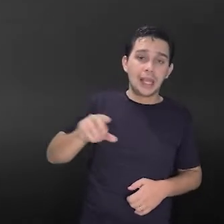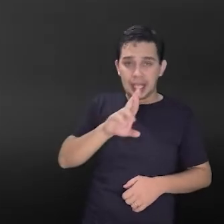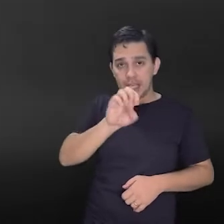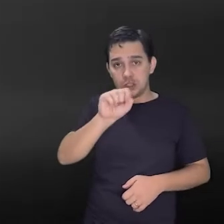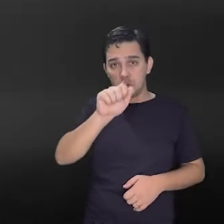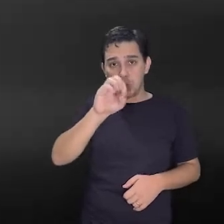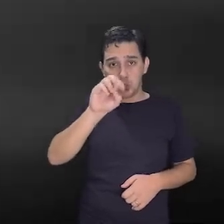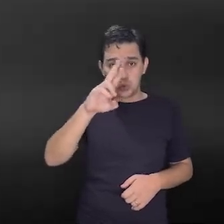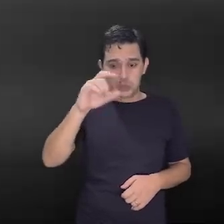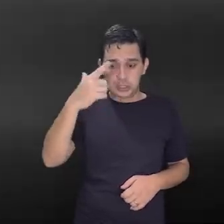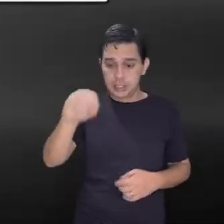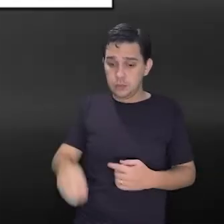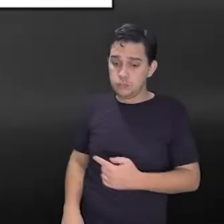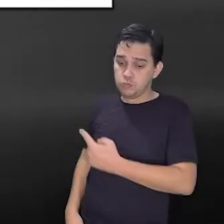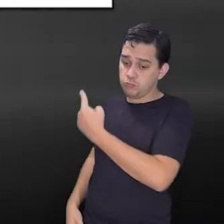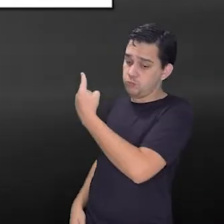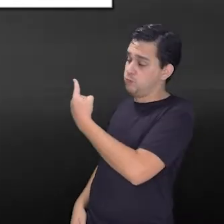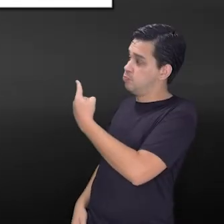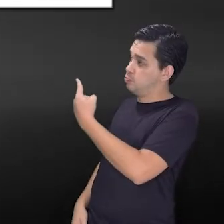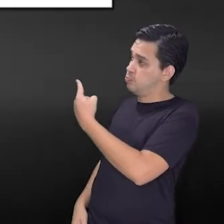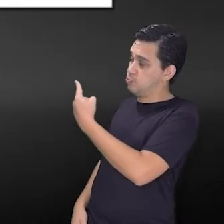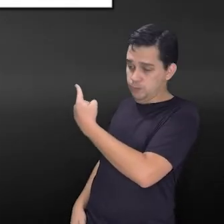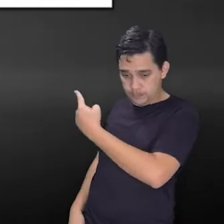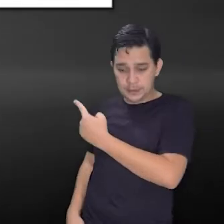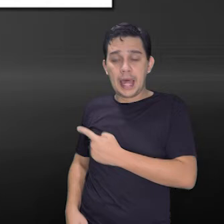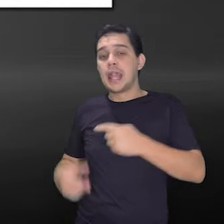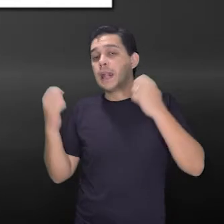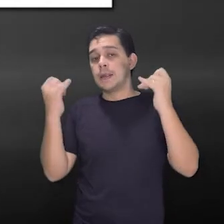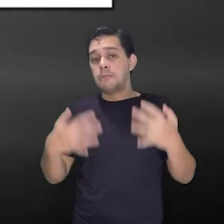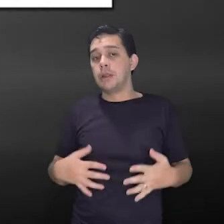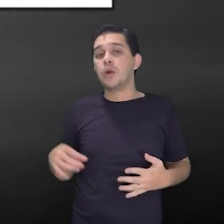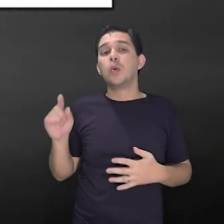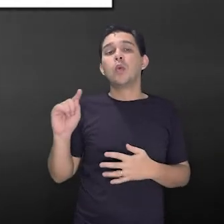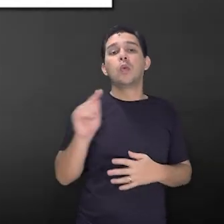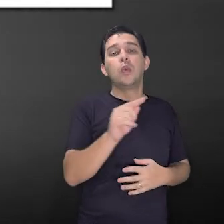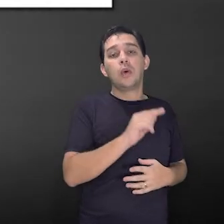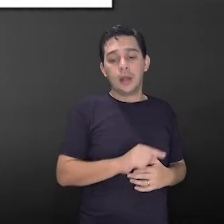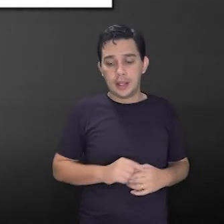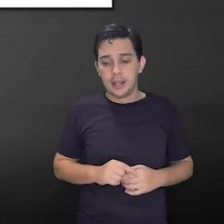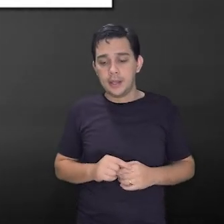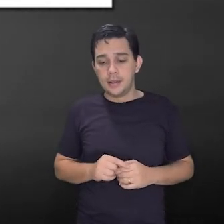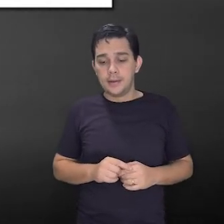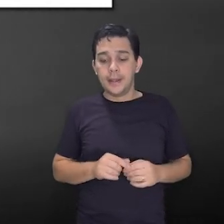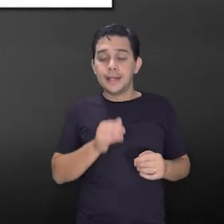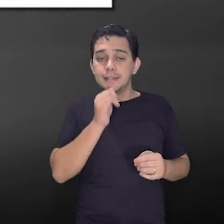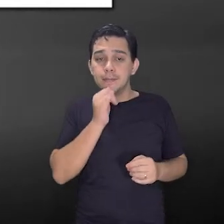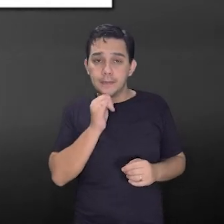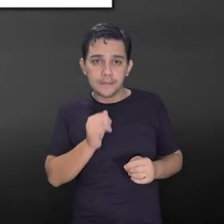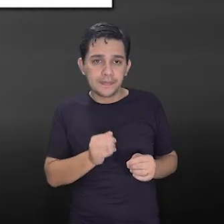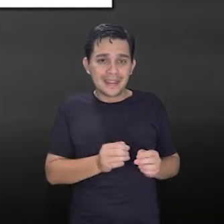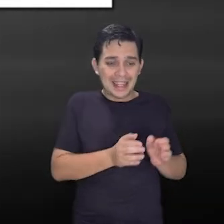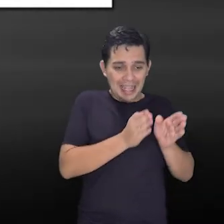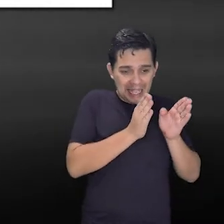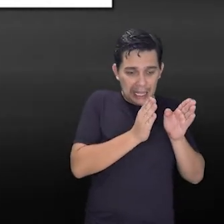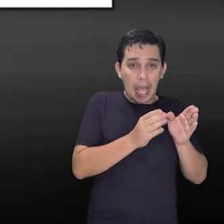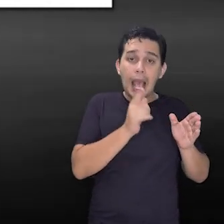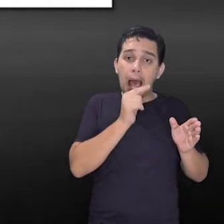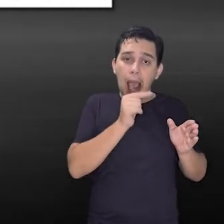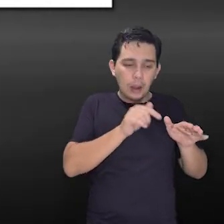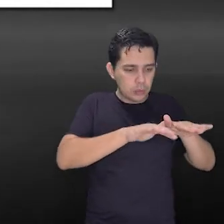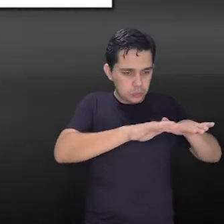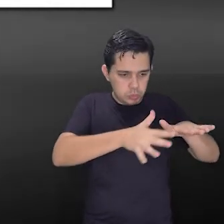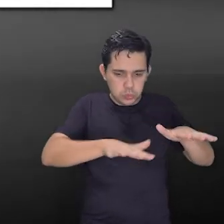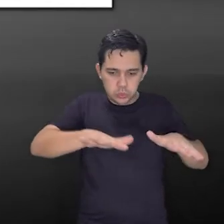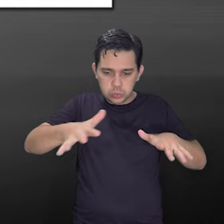resolução CONAMA 357 de 2005, que ela trata do enquadramento dos corpos d'água, ou seja, da